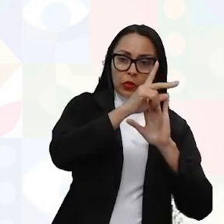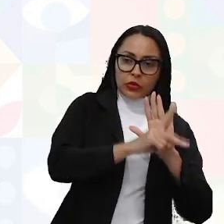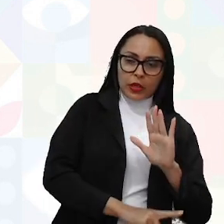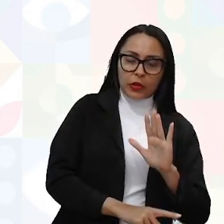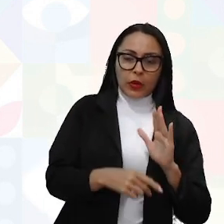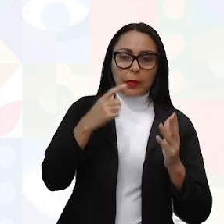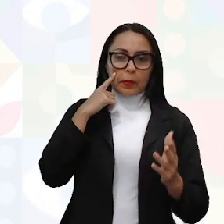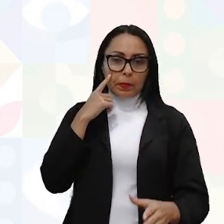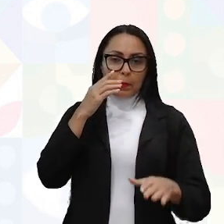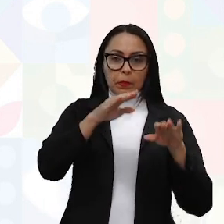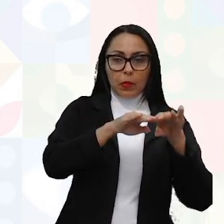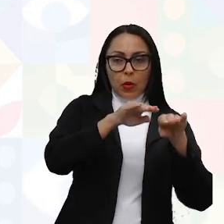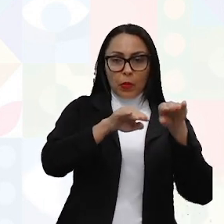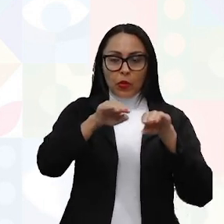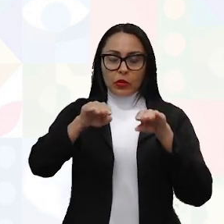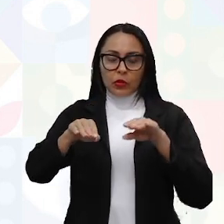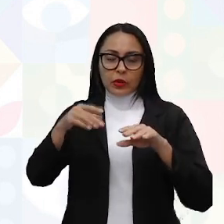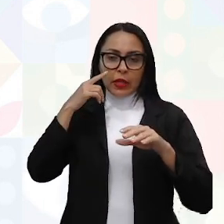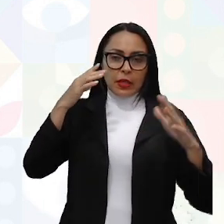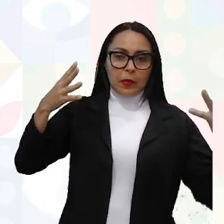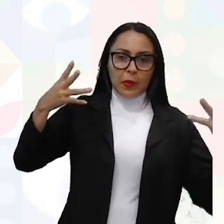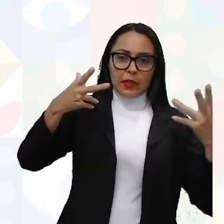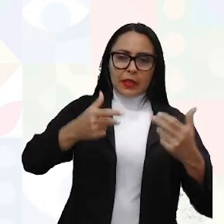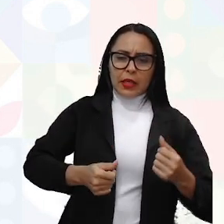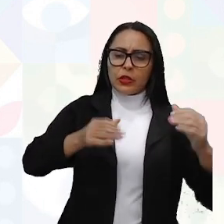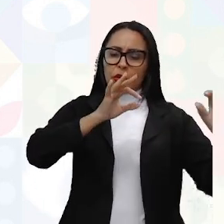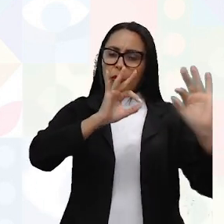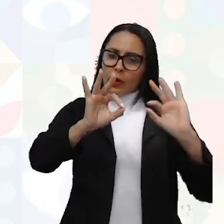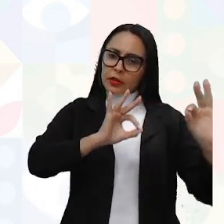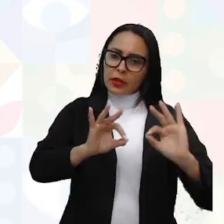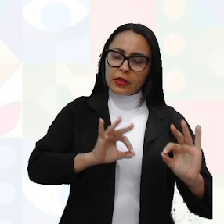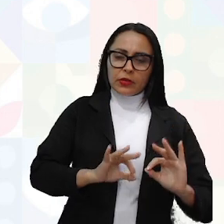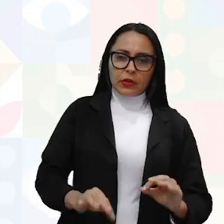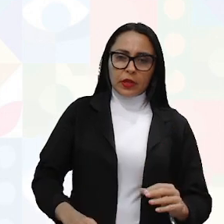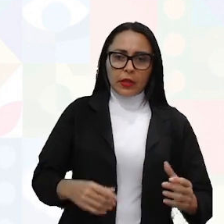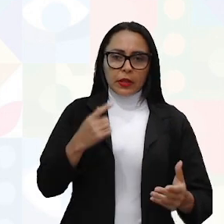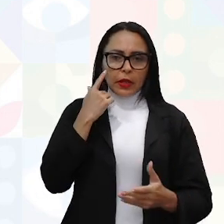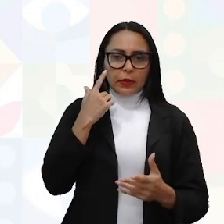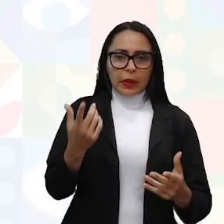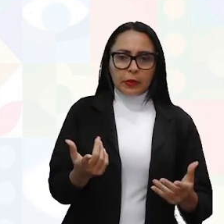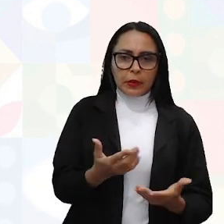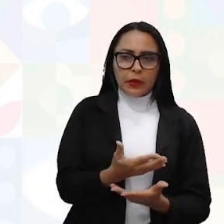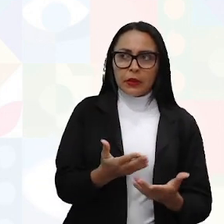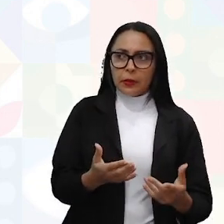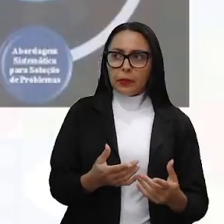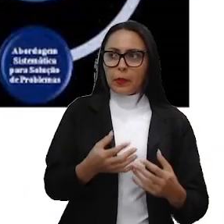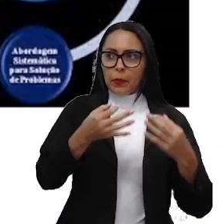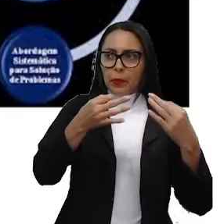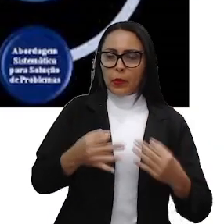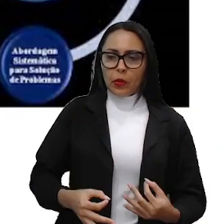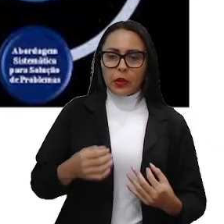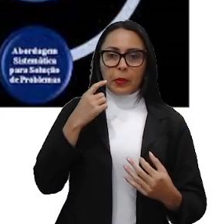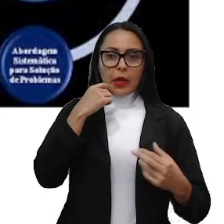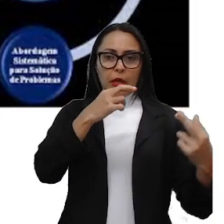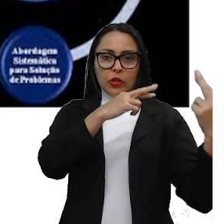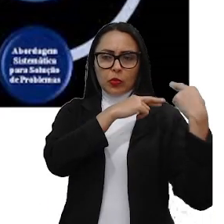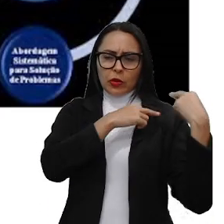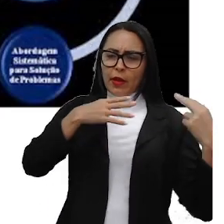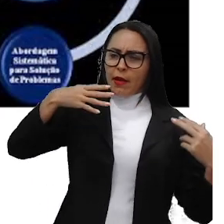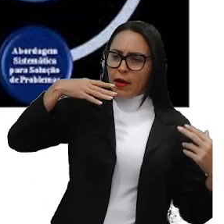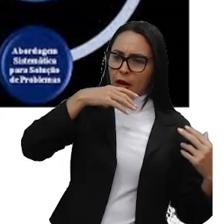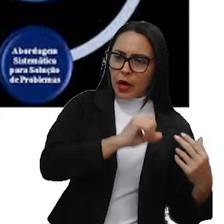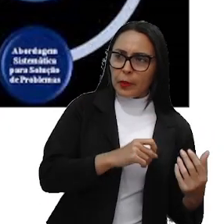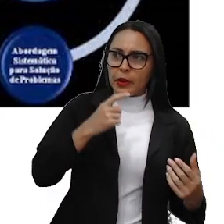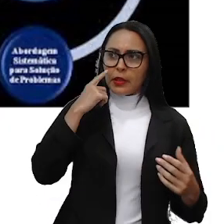diretamente proporcional às habilidades organizacionais em estarem preparadas e prontas para responderem rapidamente